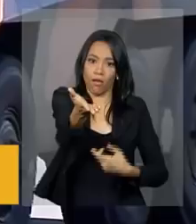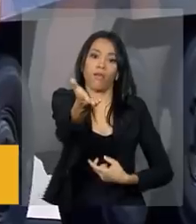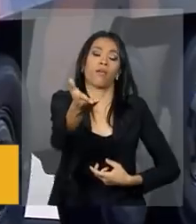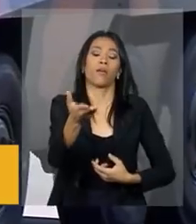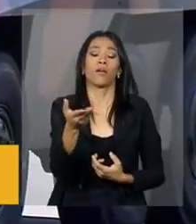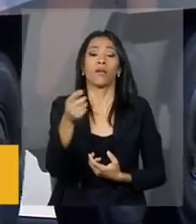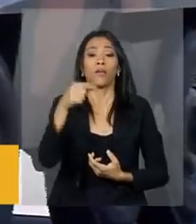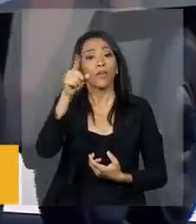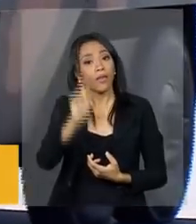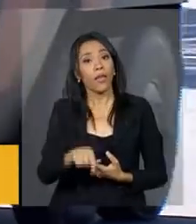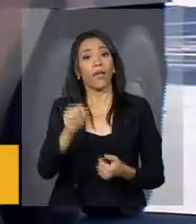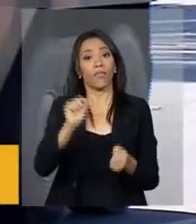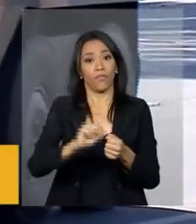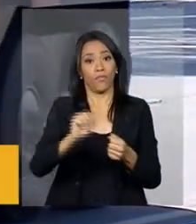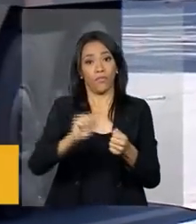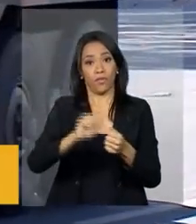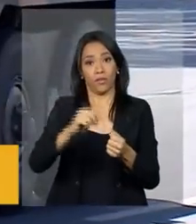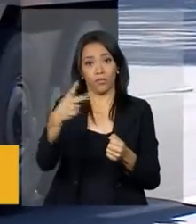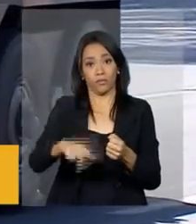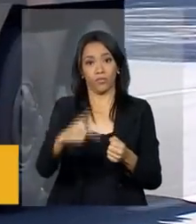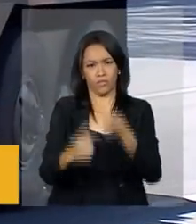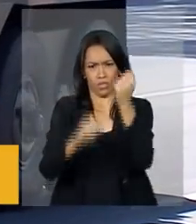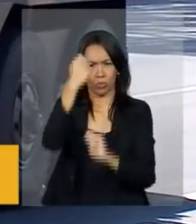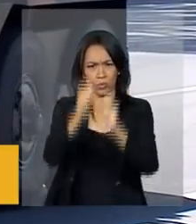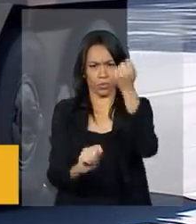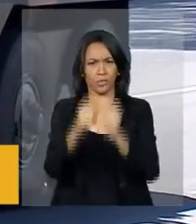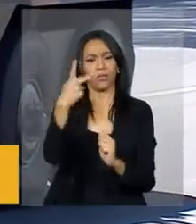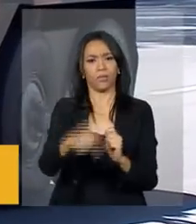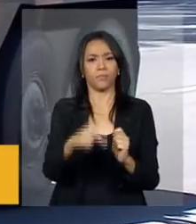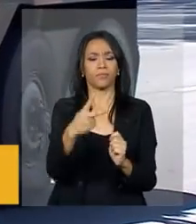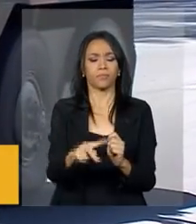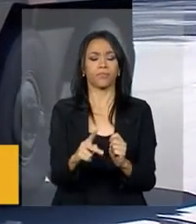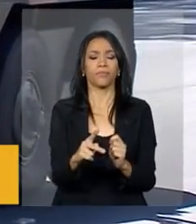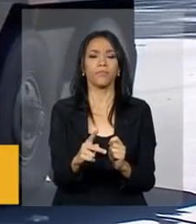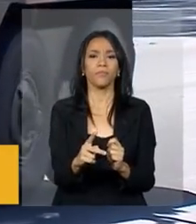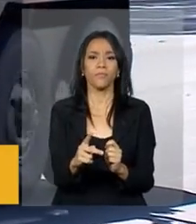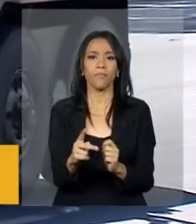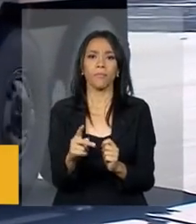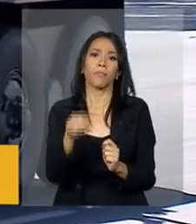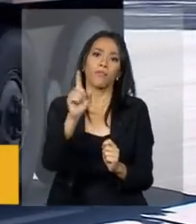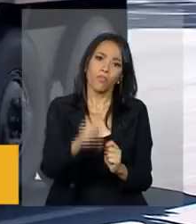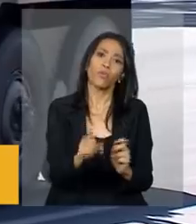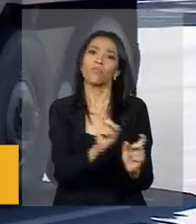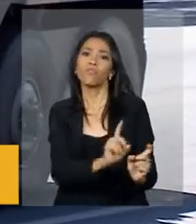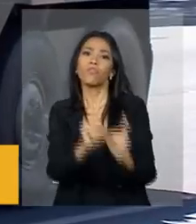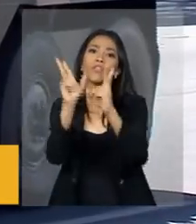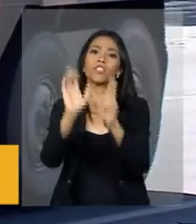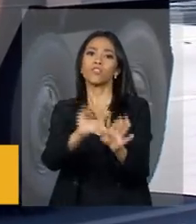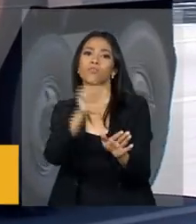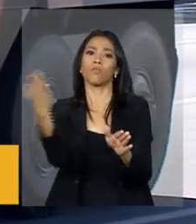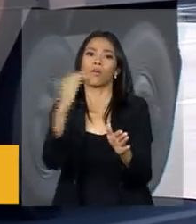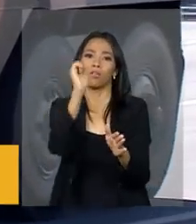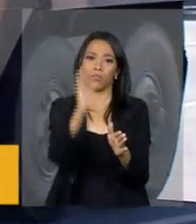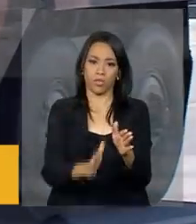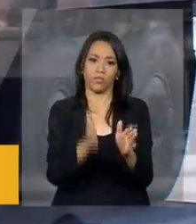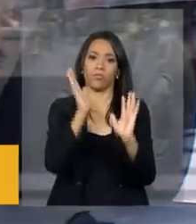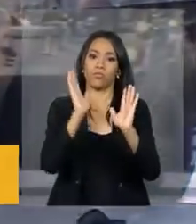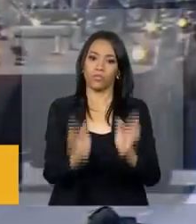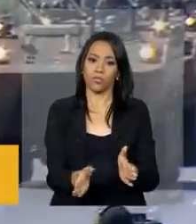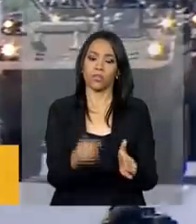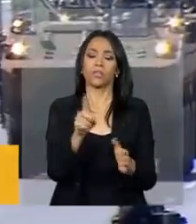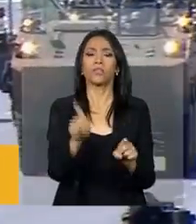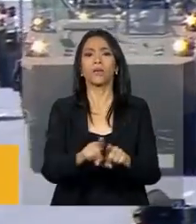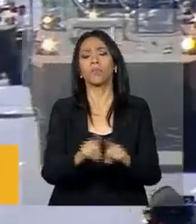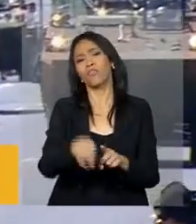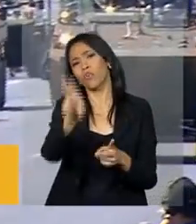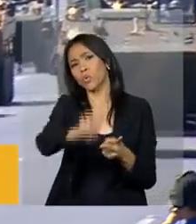indústria bélica de defesa na época de maior ponta, foram importados, foram empregados também